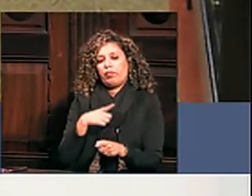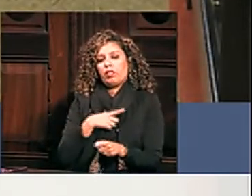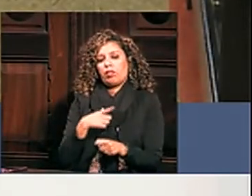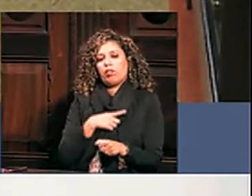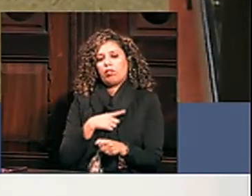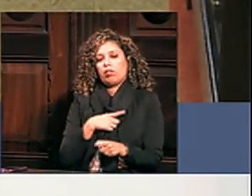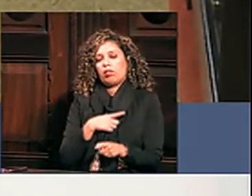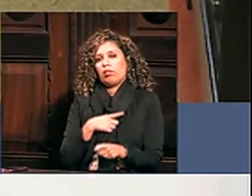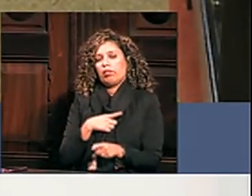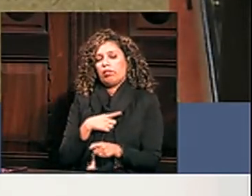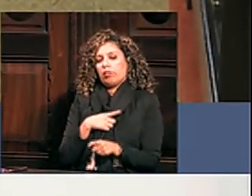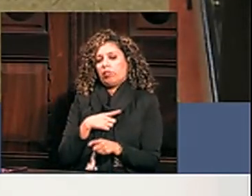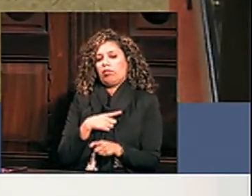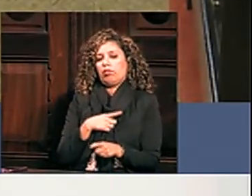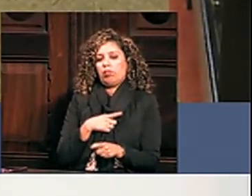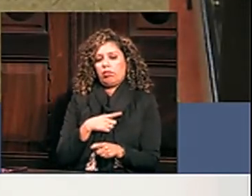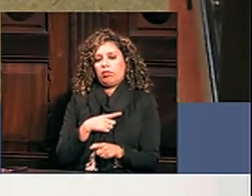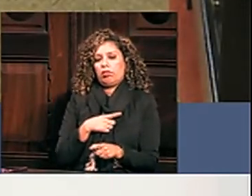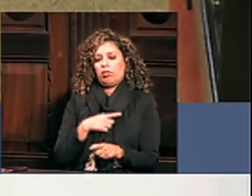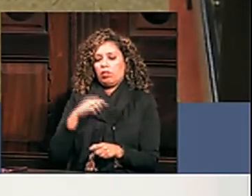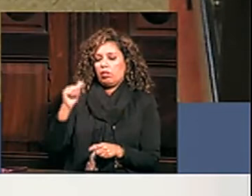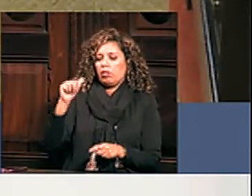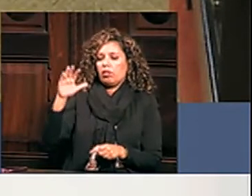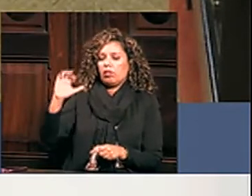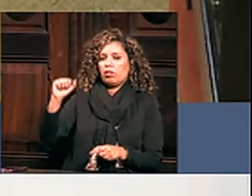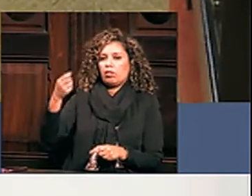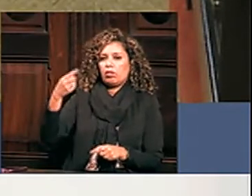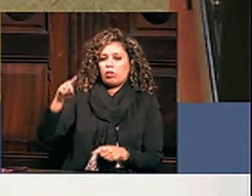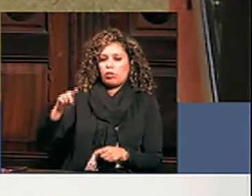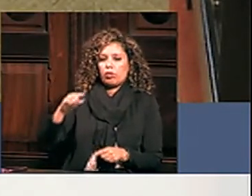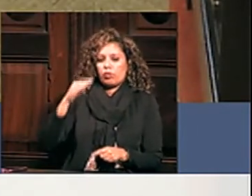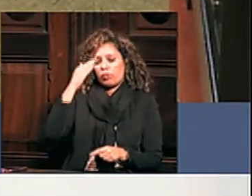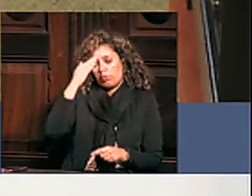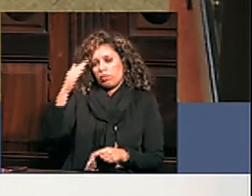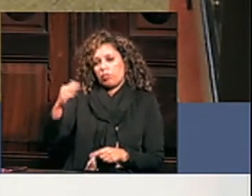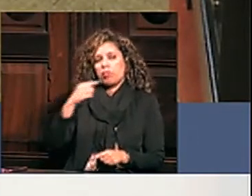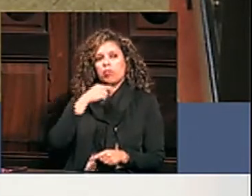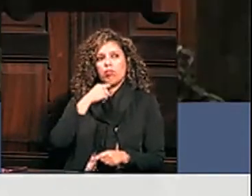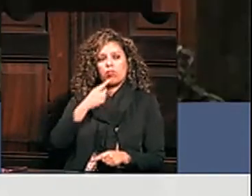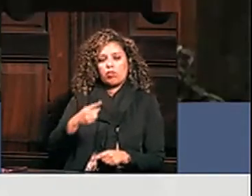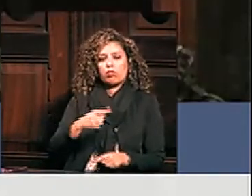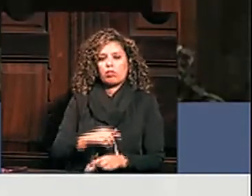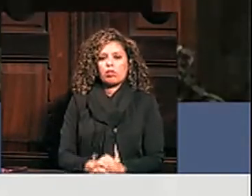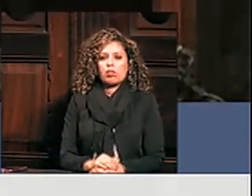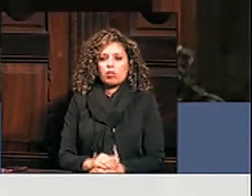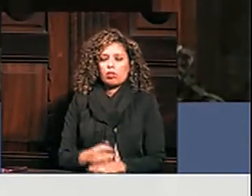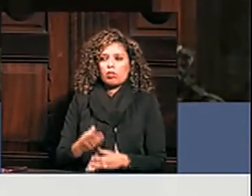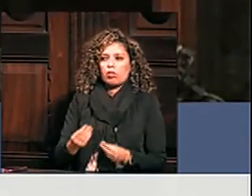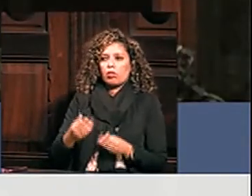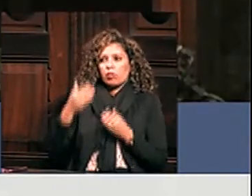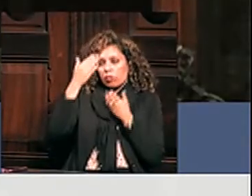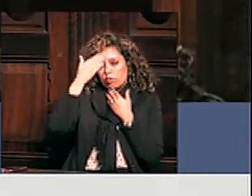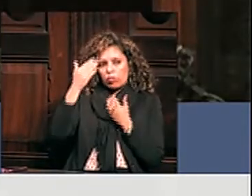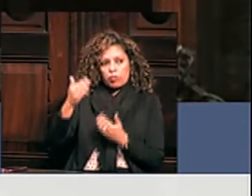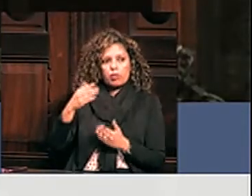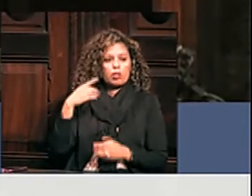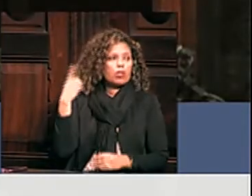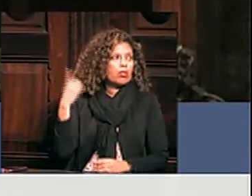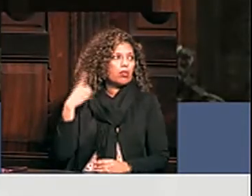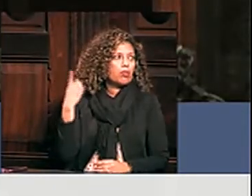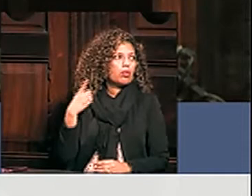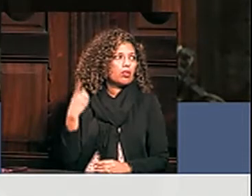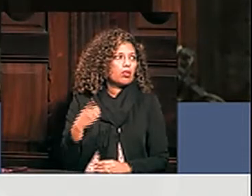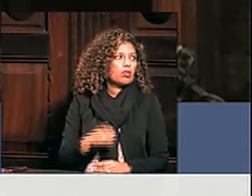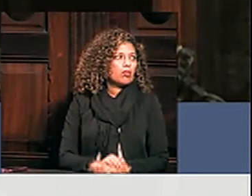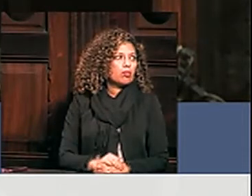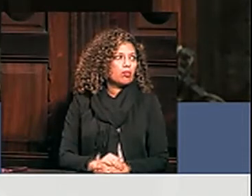maioria das ações da SEDAI. Muito obrigado, senhor presidente. Obrigado, deputado Luiz Paulo. Quero dizer a Vossa Excelência